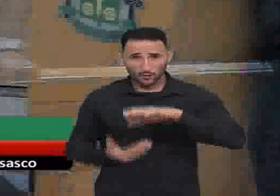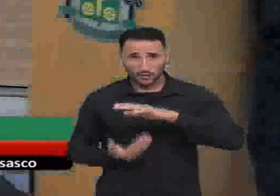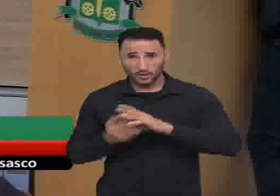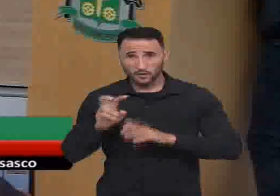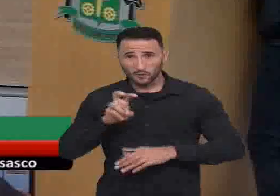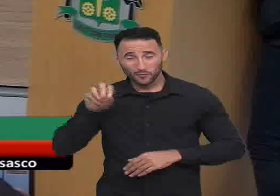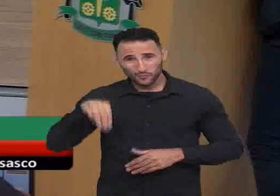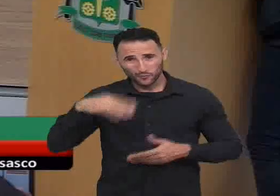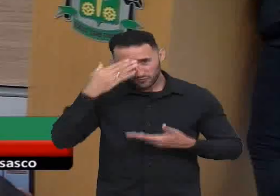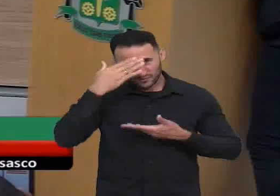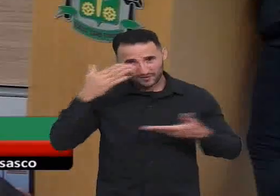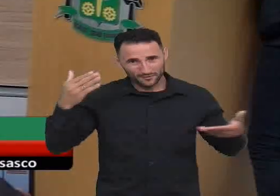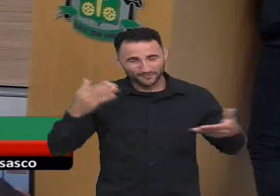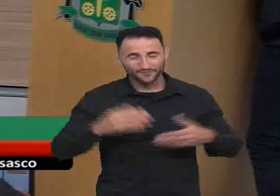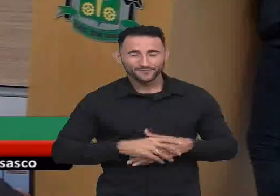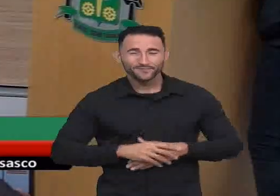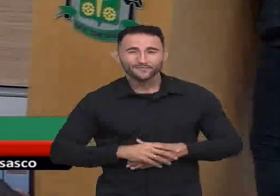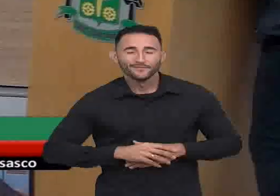5 minutos. Muito obrigado.